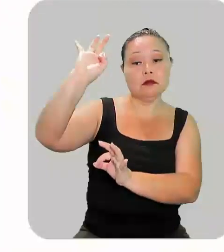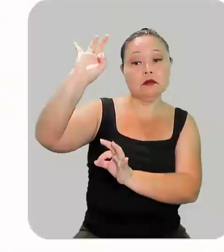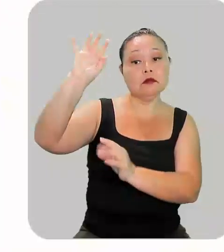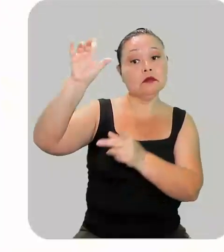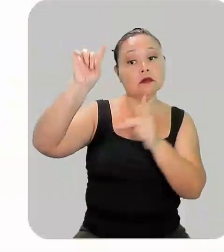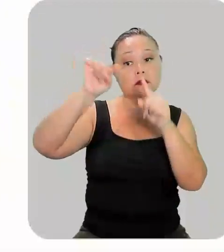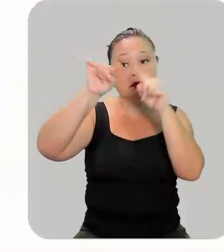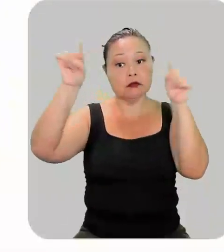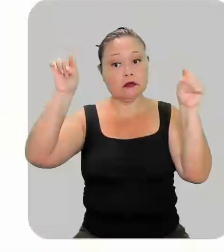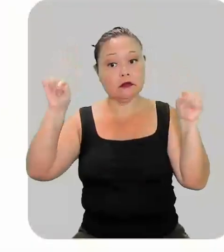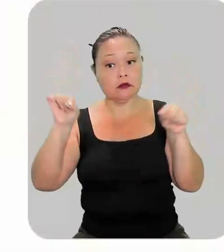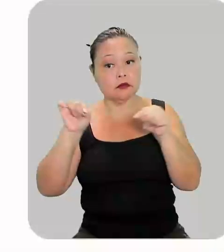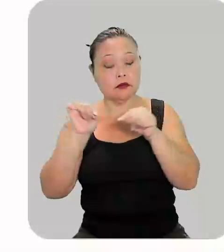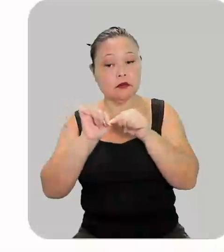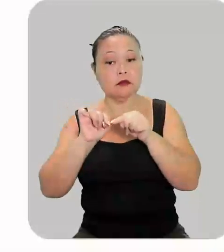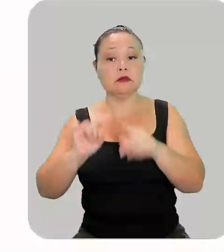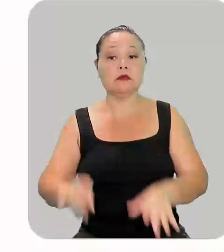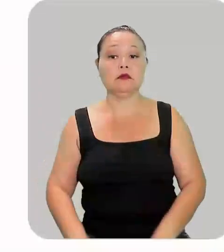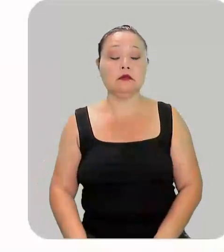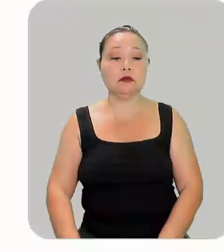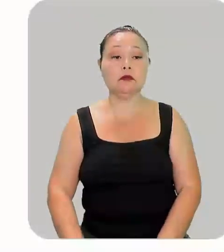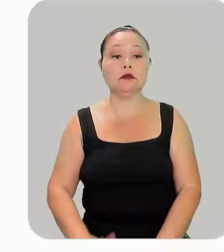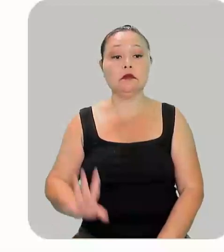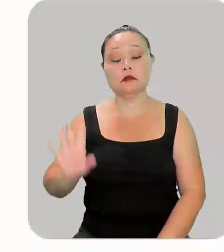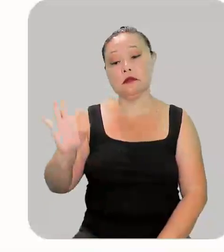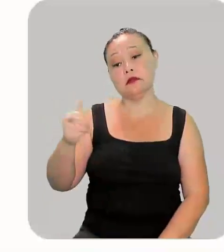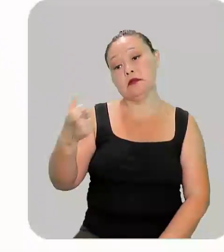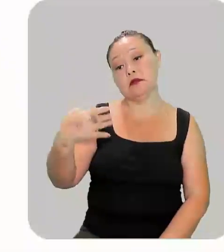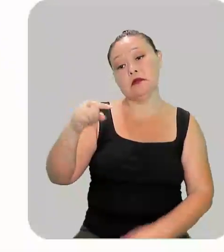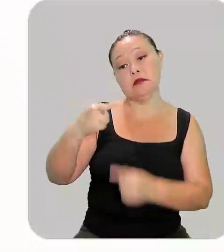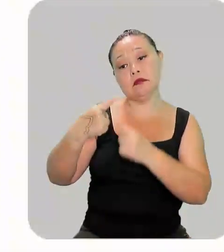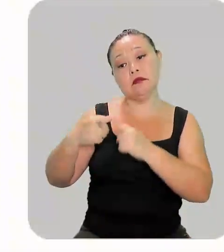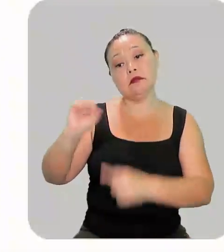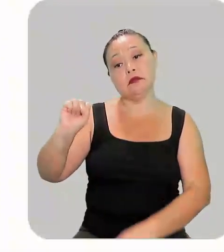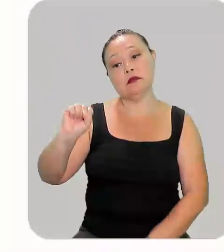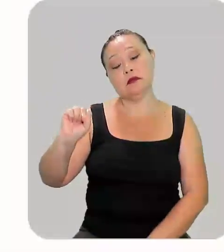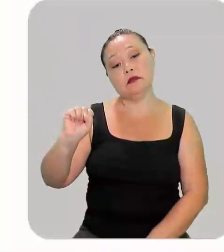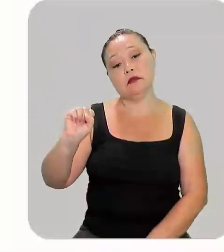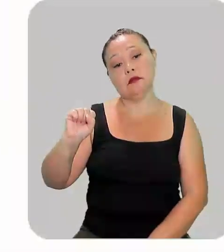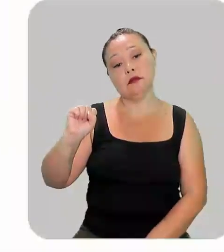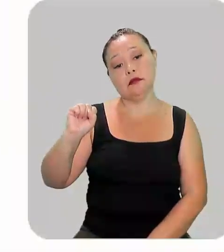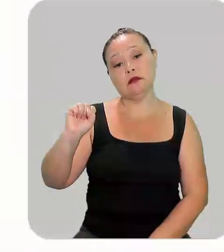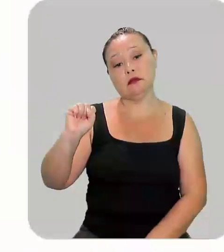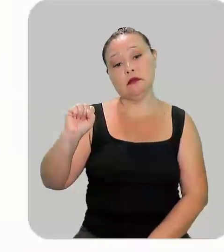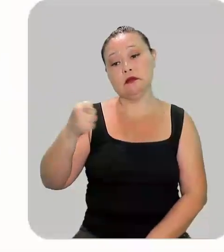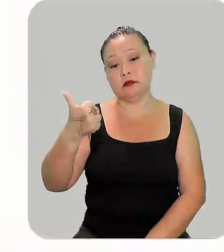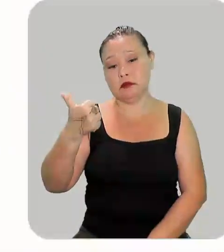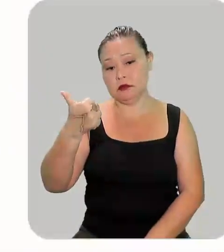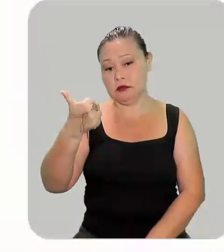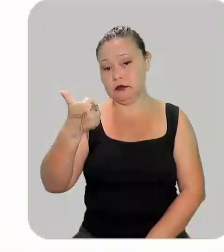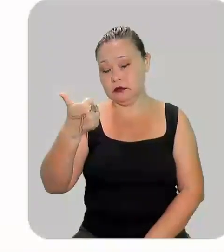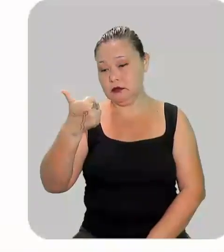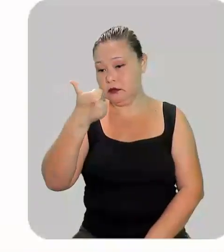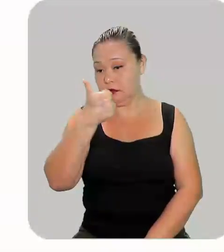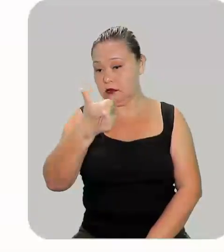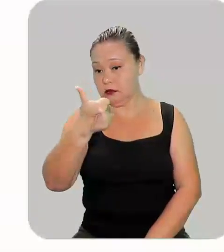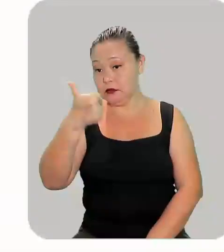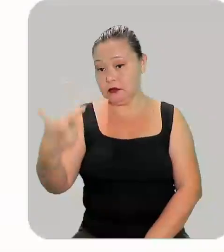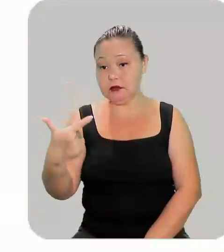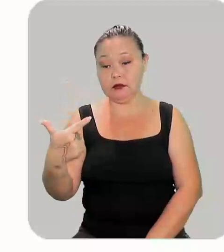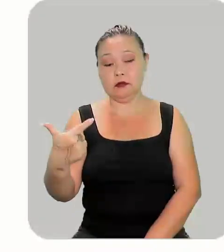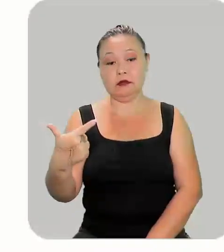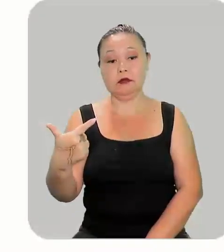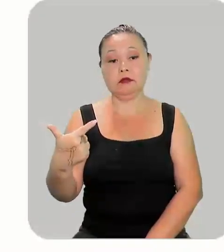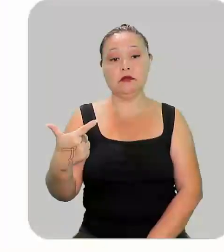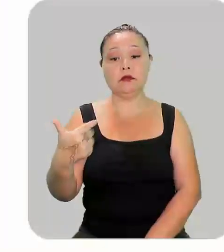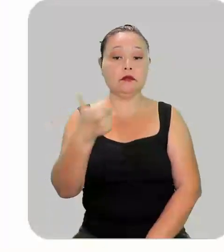retângulo, né? Base vezes altura. 14 vezes 8 vai dar 112, né? Isso,